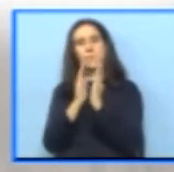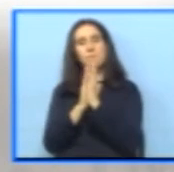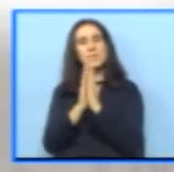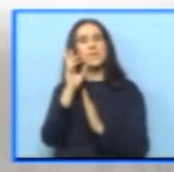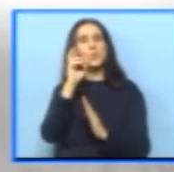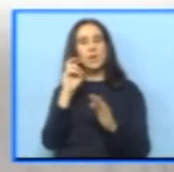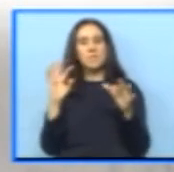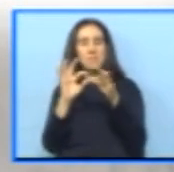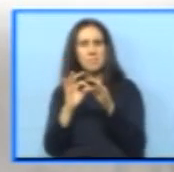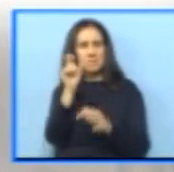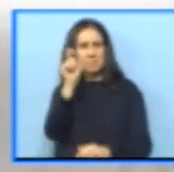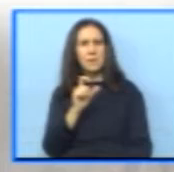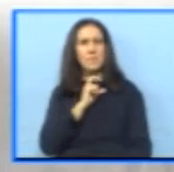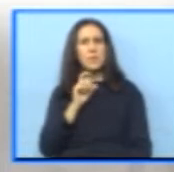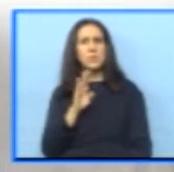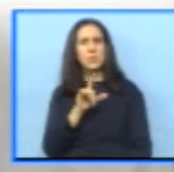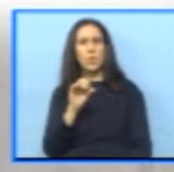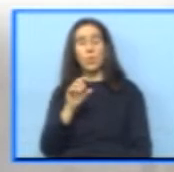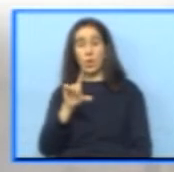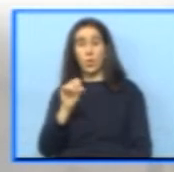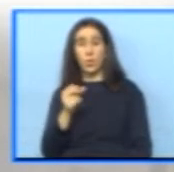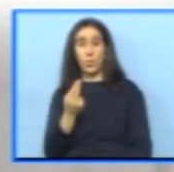sintonia entre eles, Padre João Lourenço.